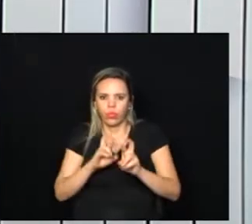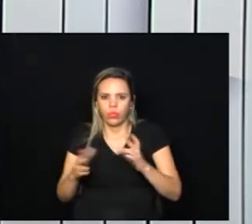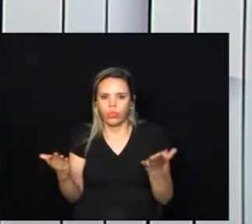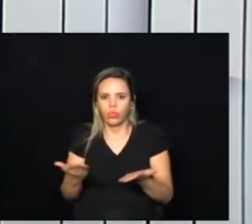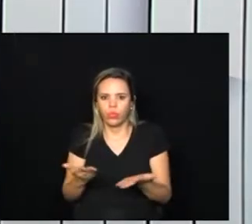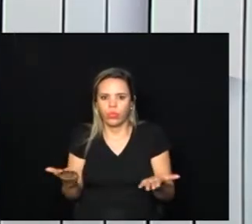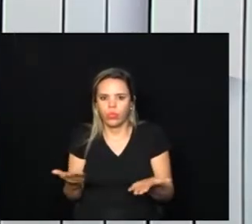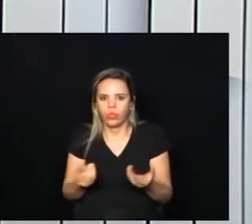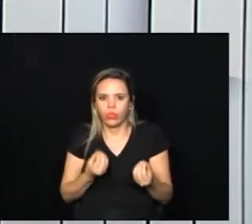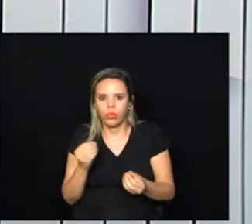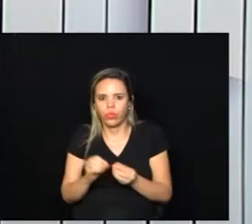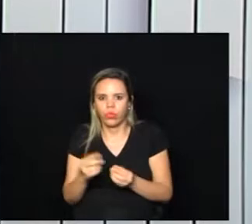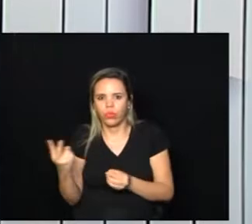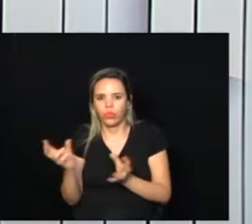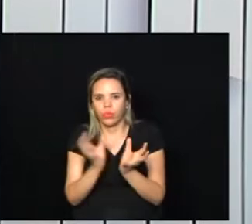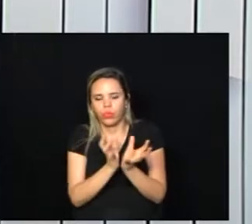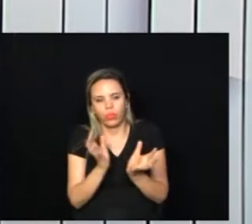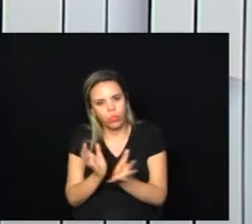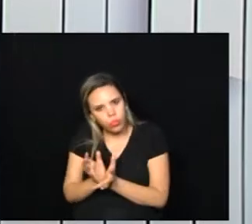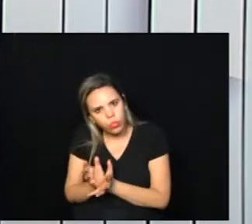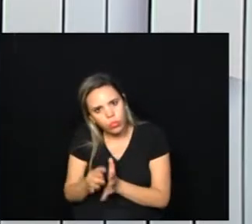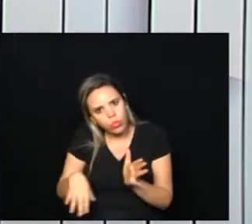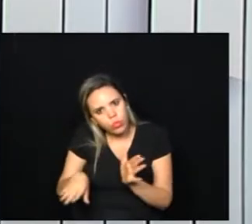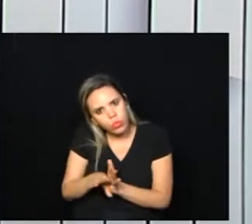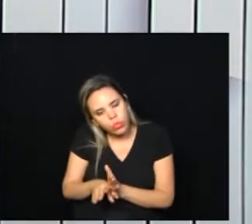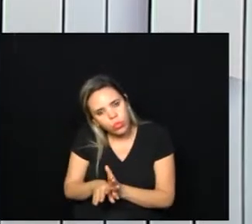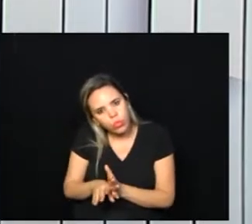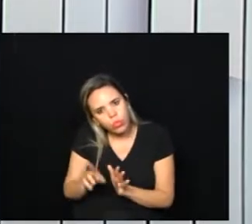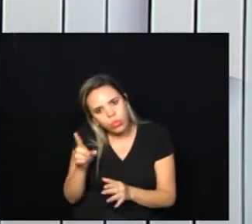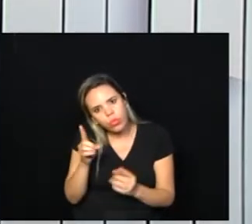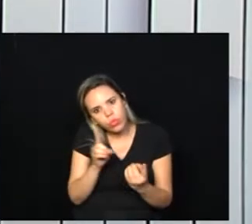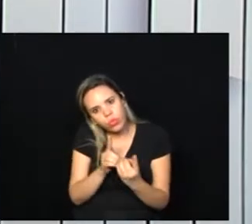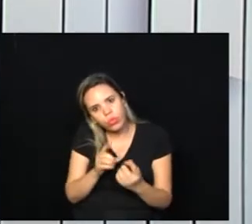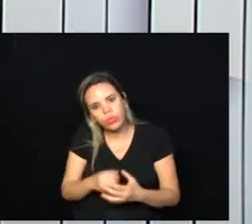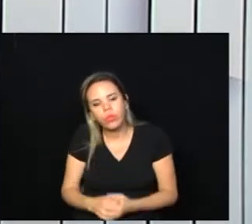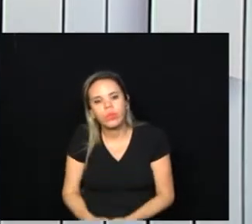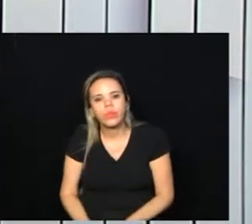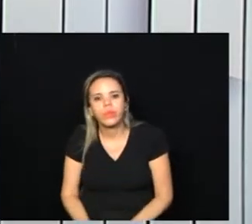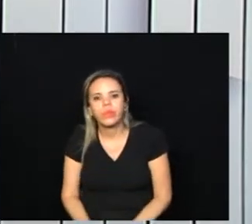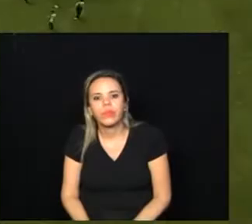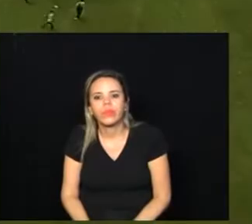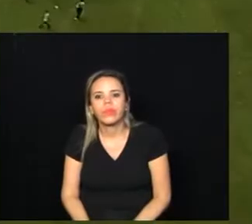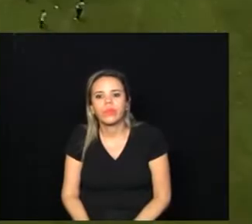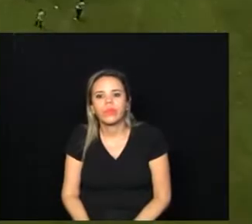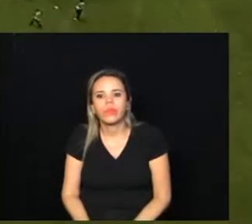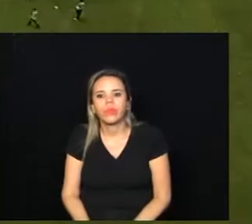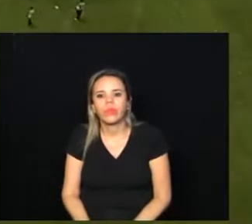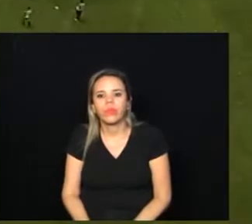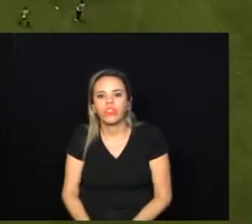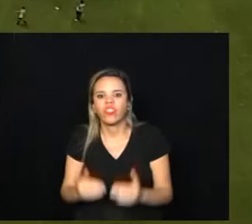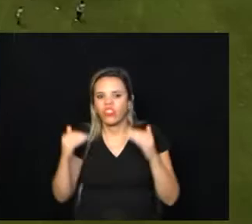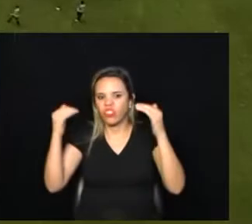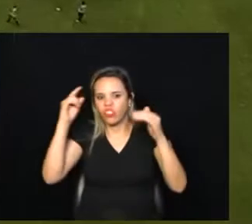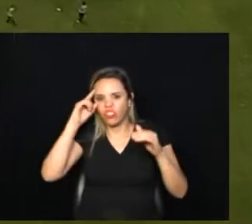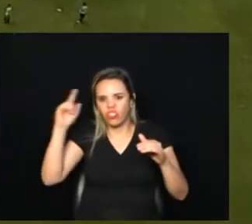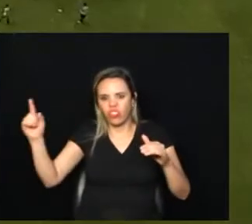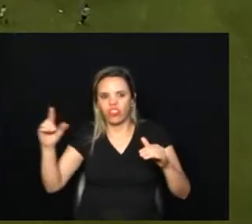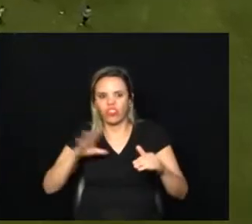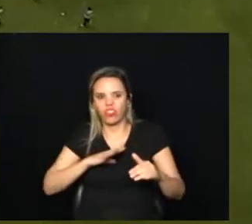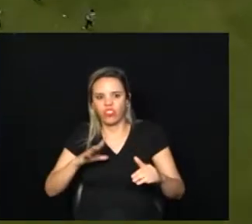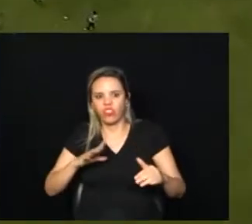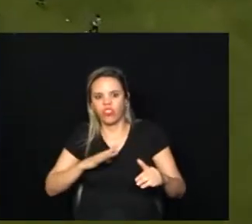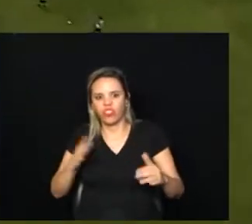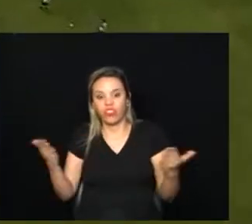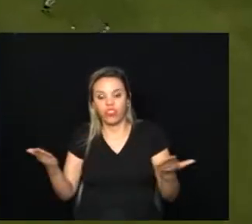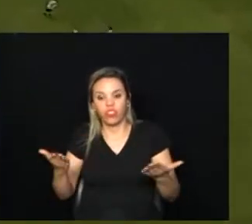agora como que as duas equipes chegam para este duelo. Chegou o grande dia para a cidade.